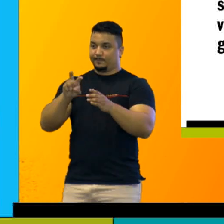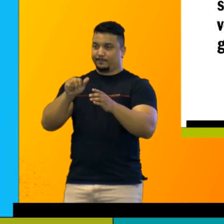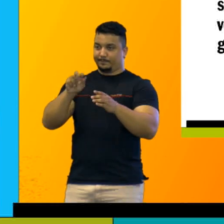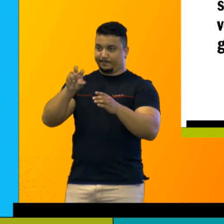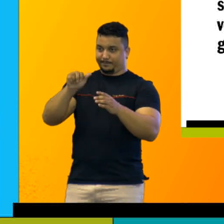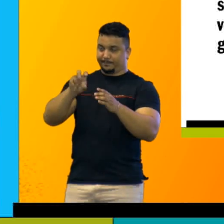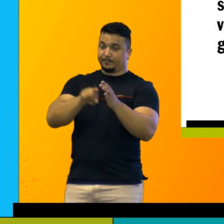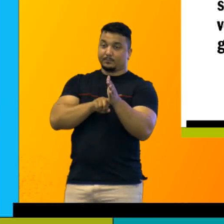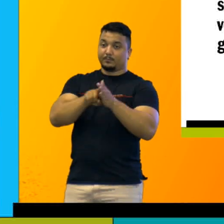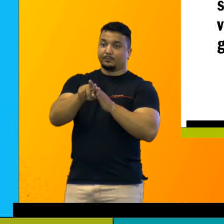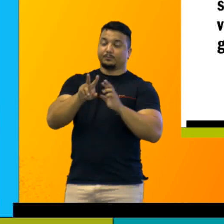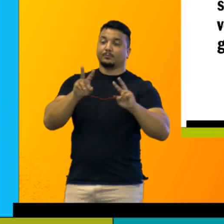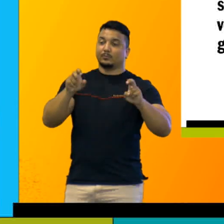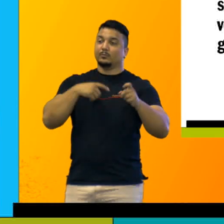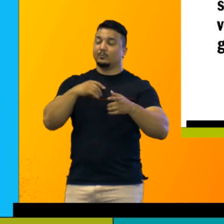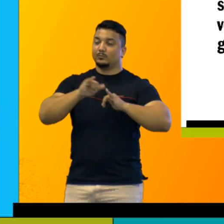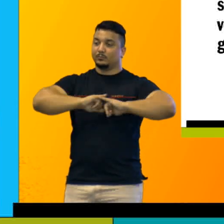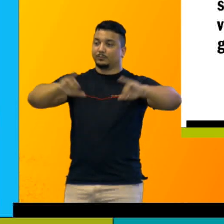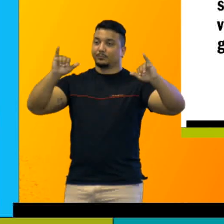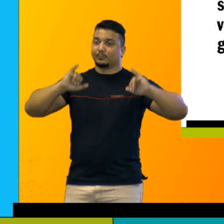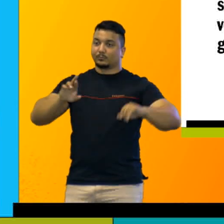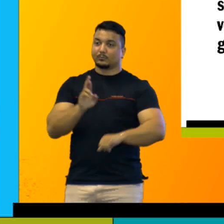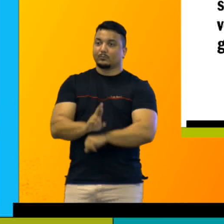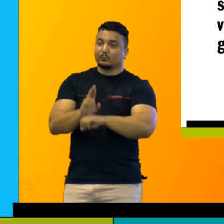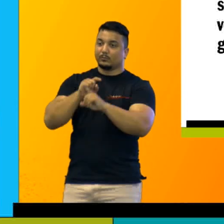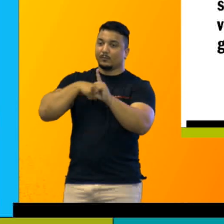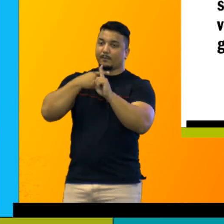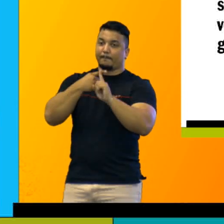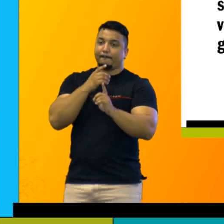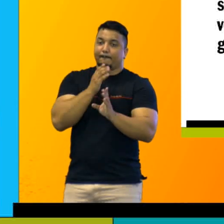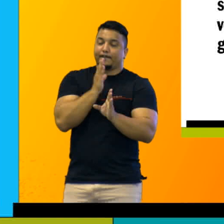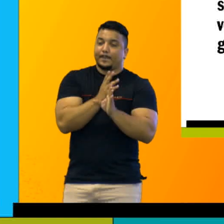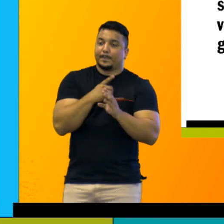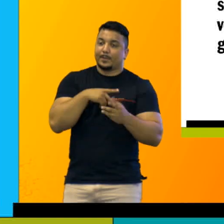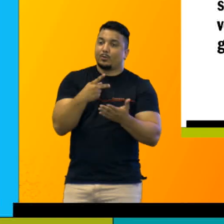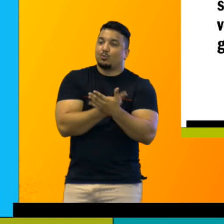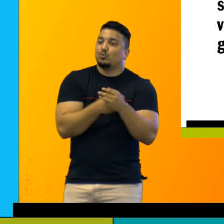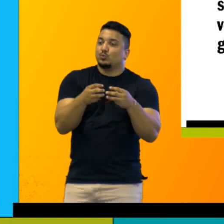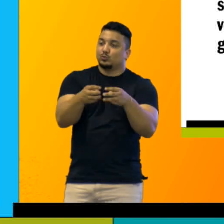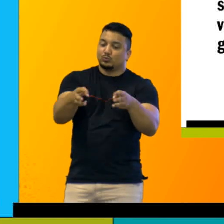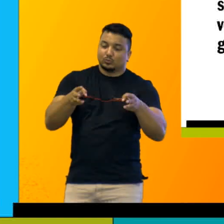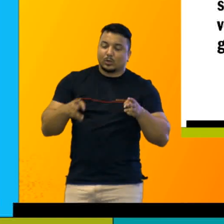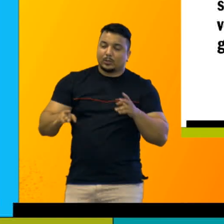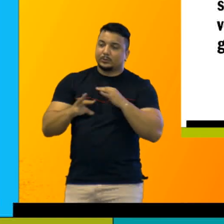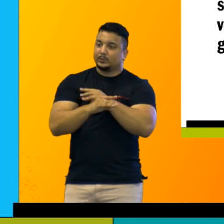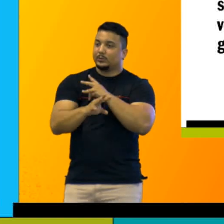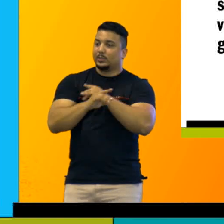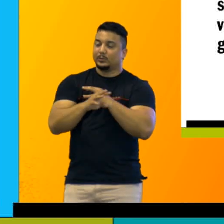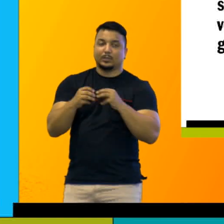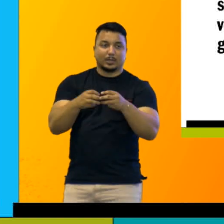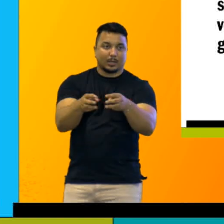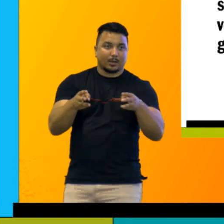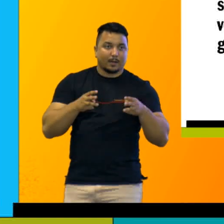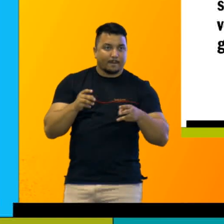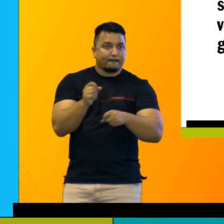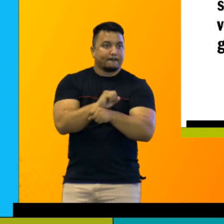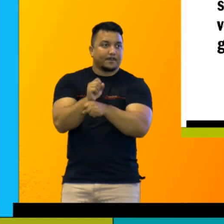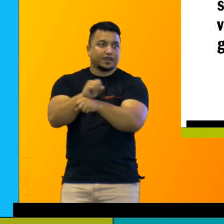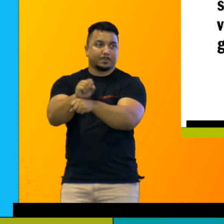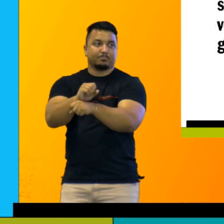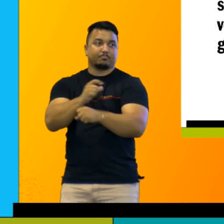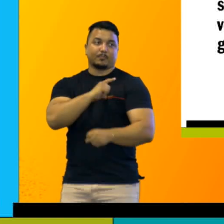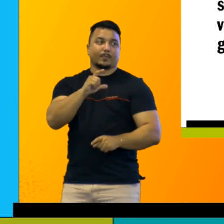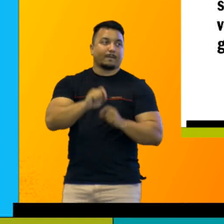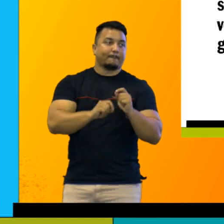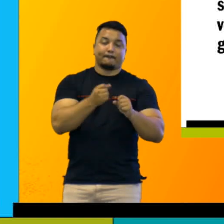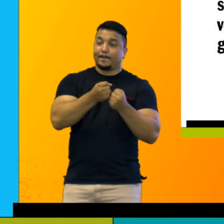o transporte de grandes cargas representa cada vez mais preocupação quanto ao feito das vias urbanas. Caminhão entala em viaduto no centro. Caminhão